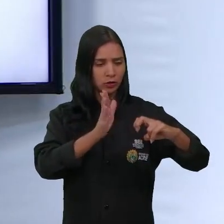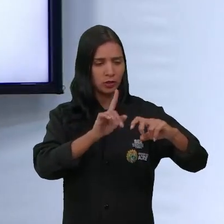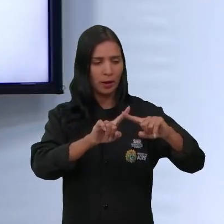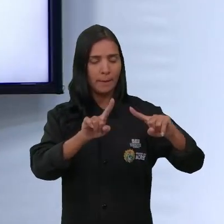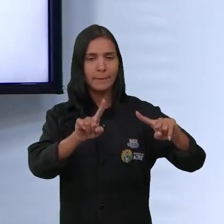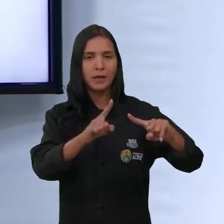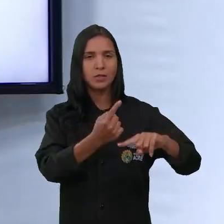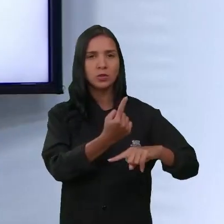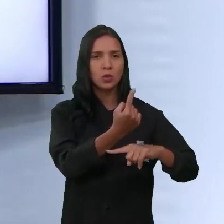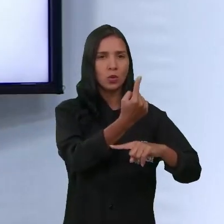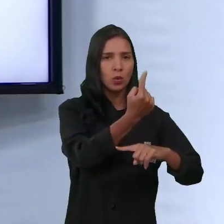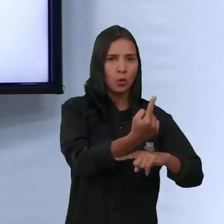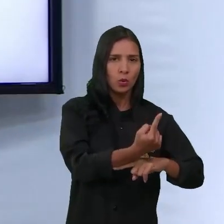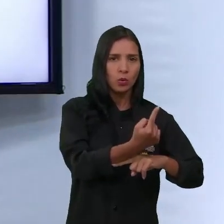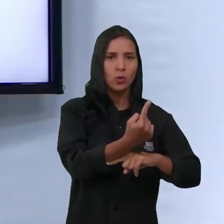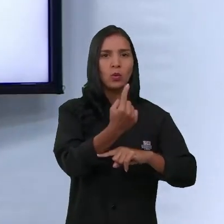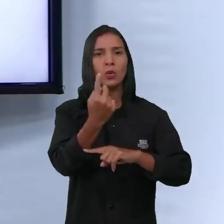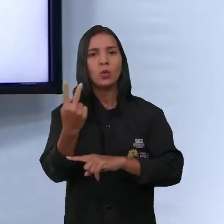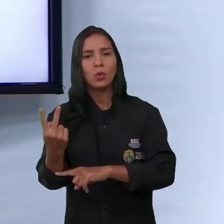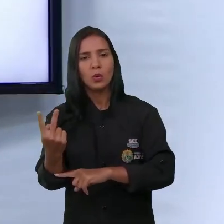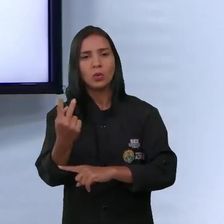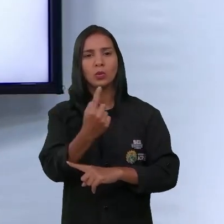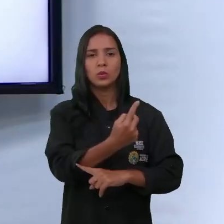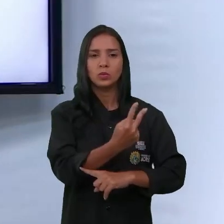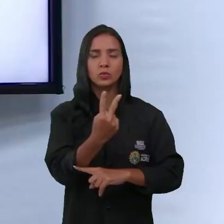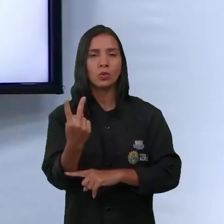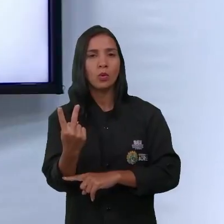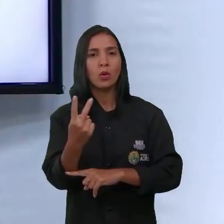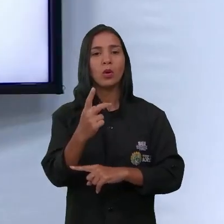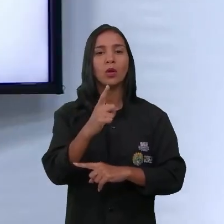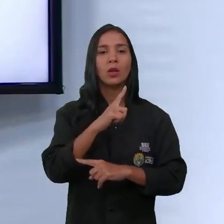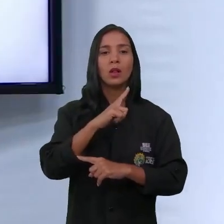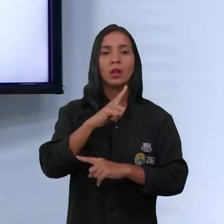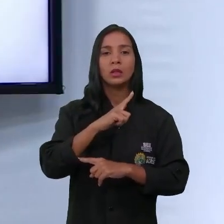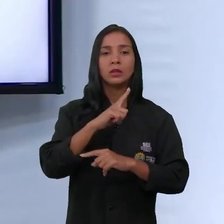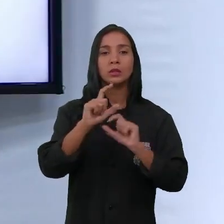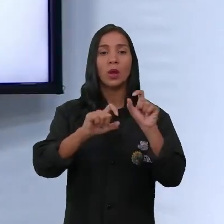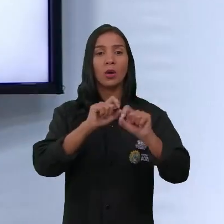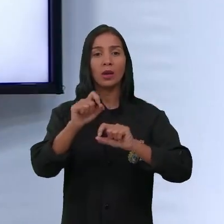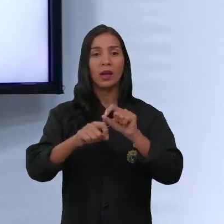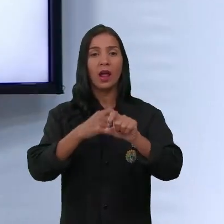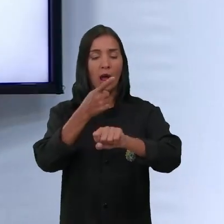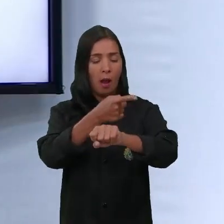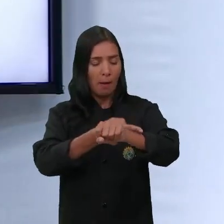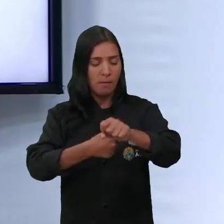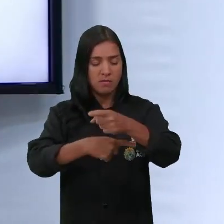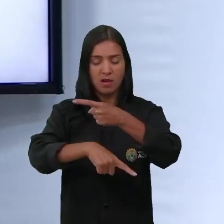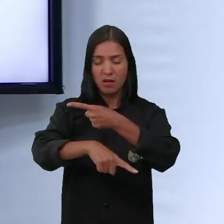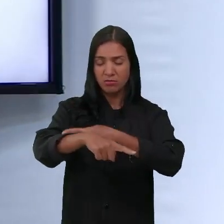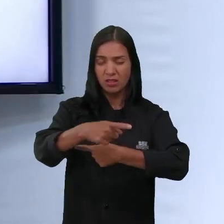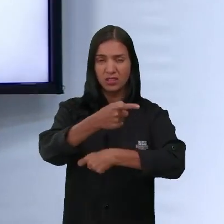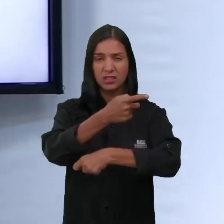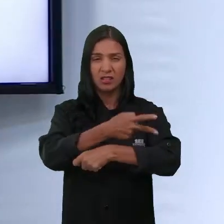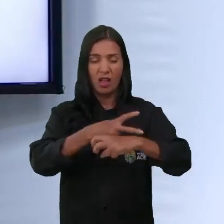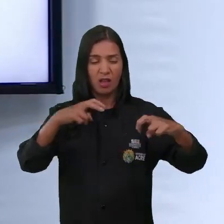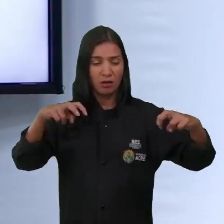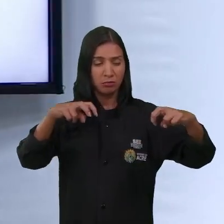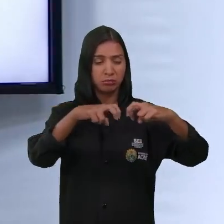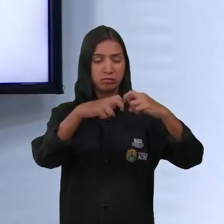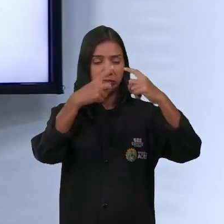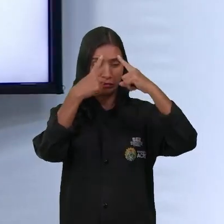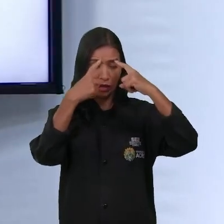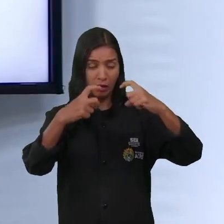determinado condutor, ou então até mesmo o passageiro, ele ficou bastante lesionado. E uma